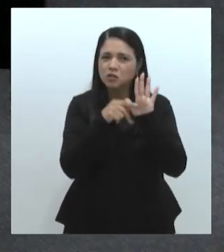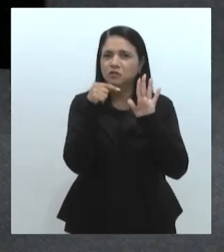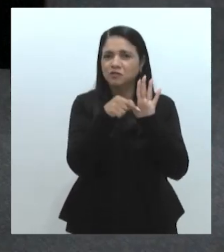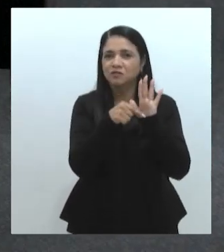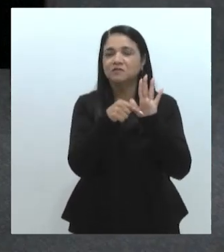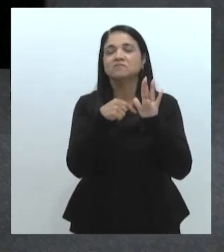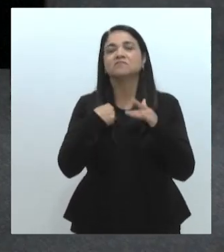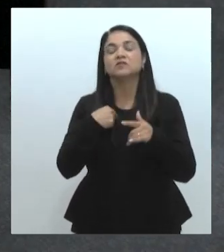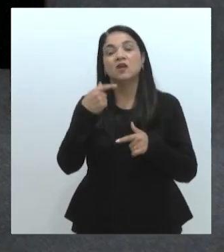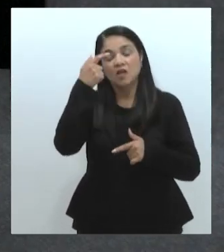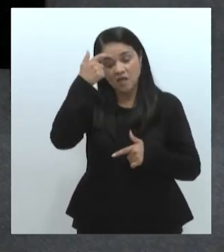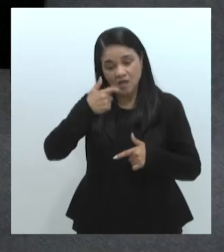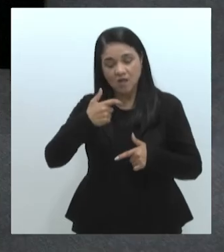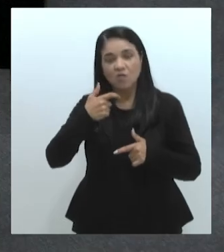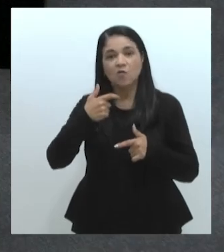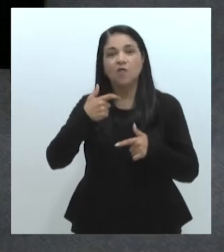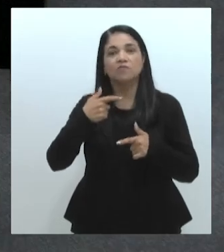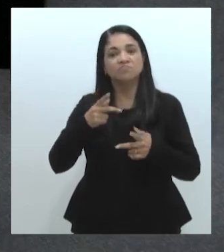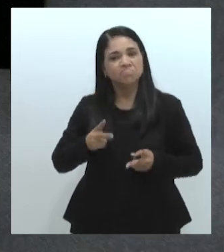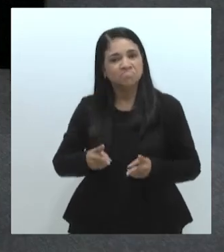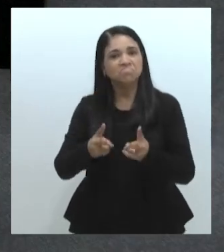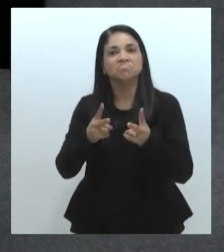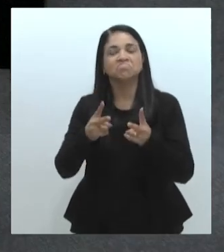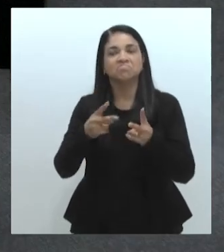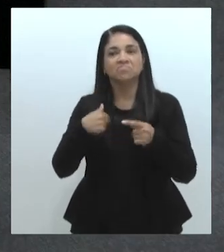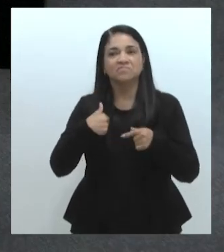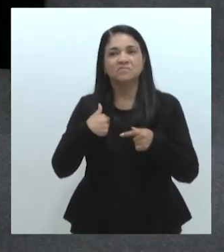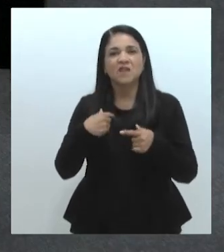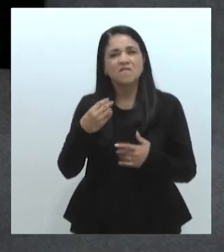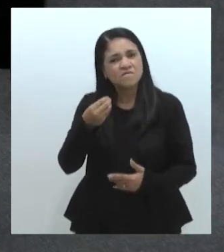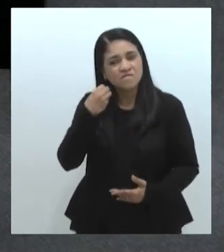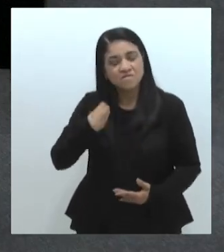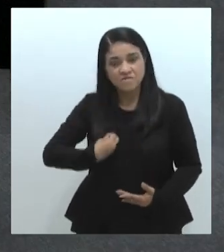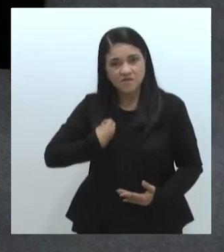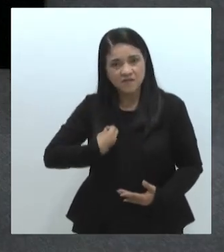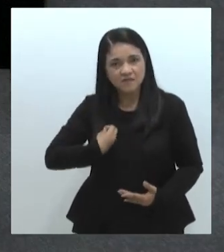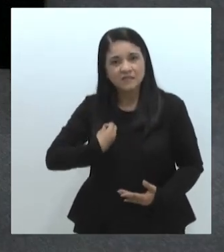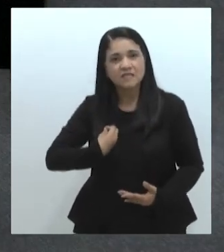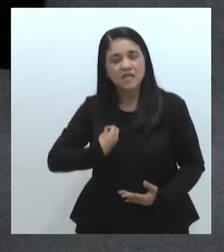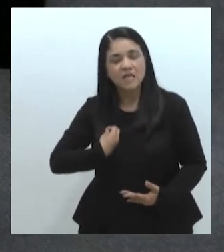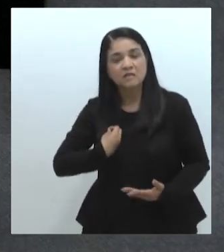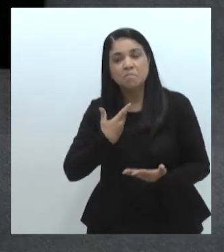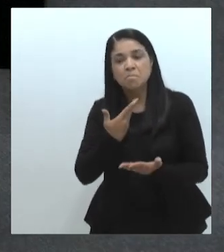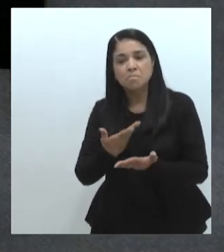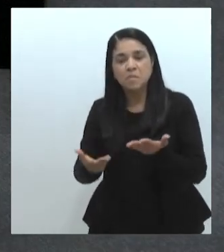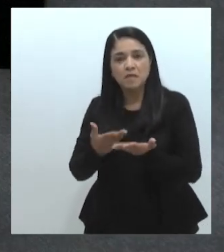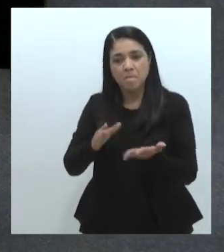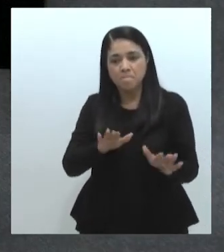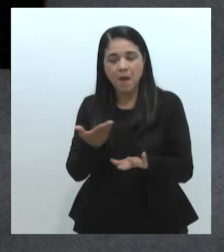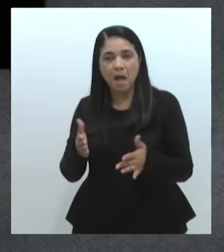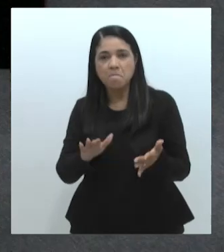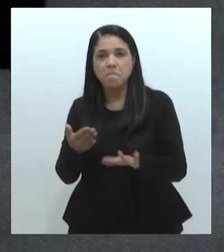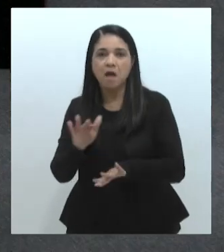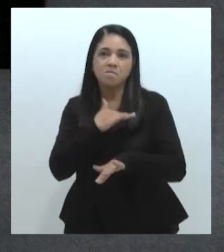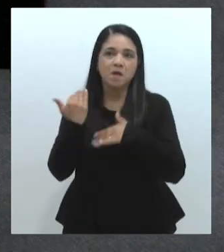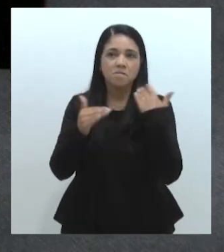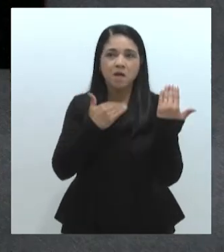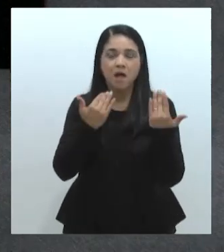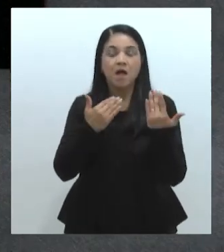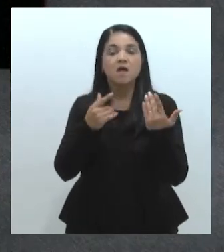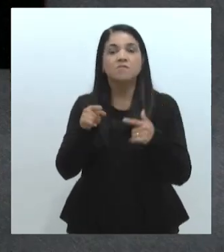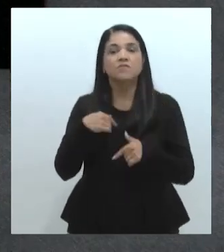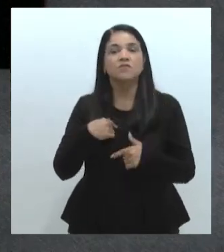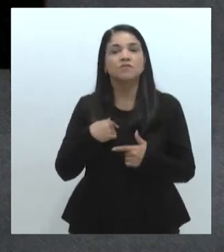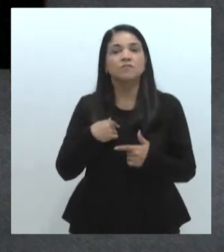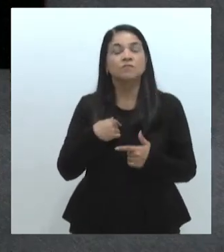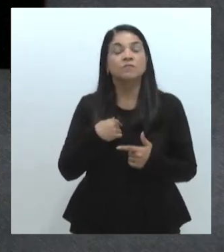emergencista, intensivista, vivenciei perder vários pacientes por quantidade de sangue insuficiente nos hospitais.